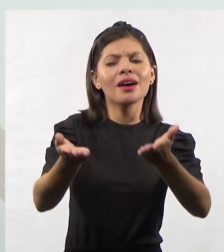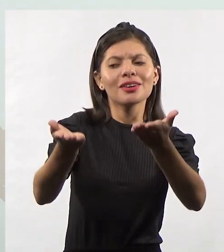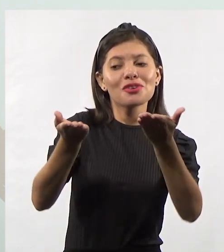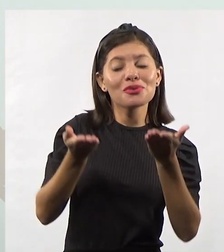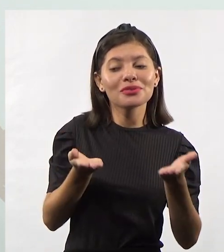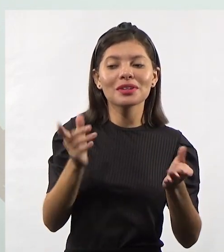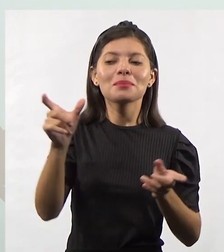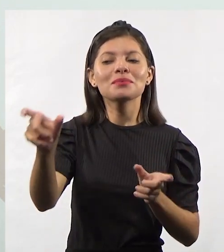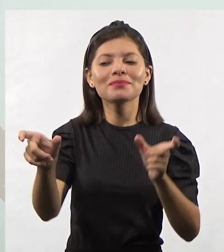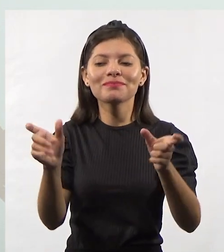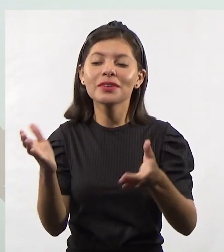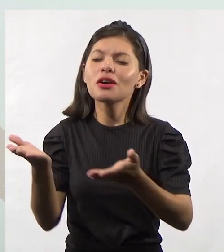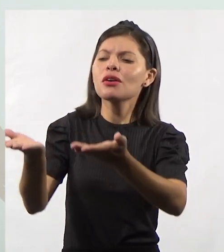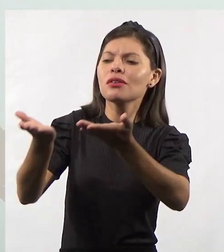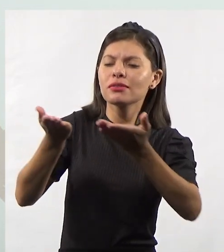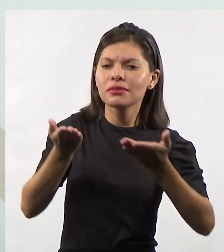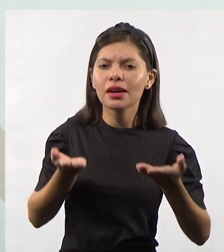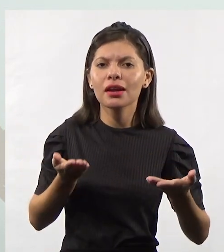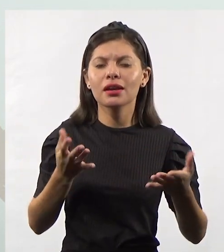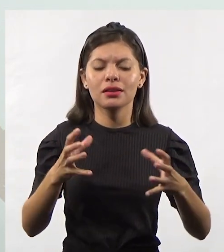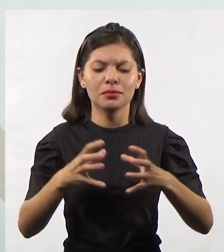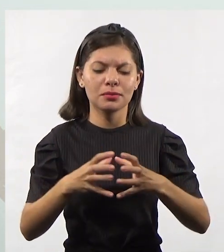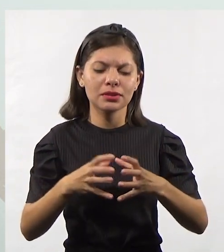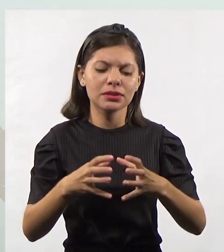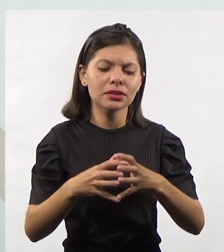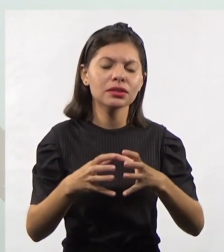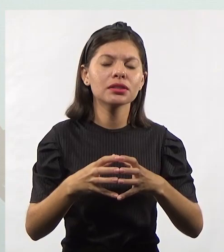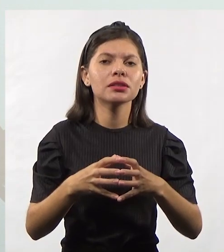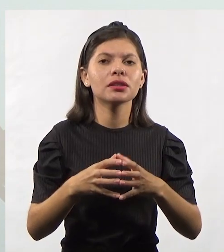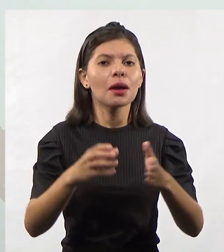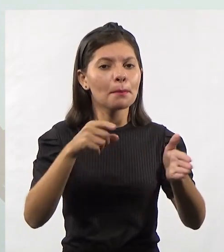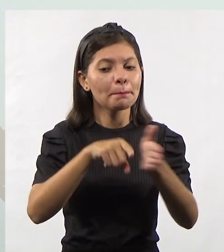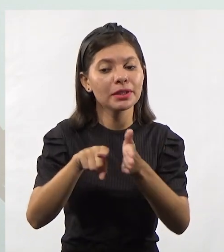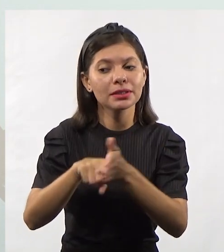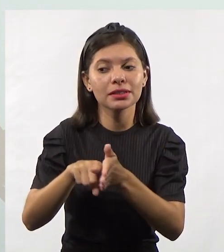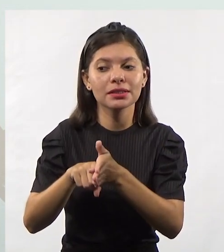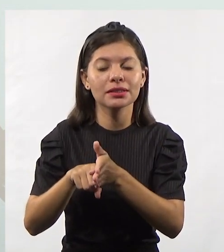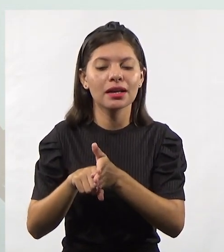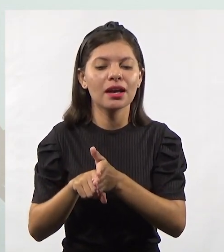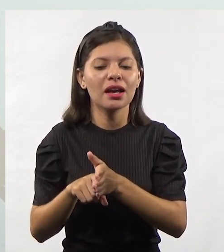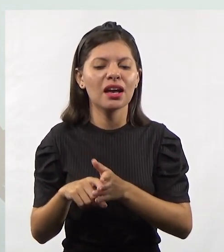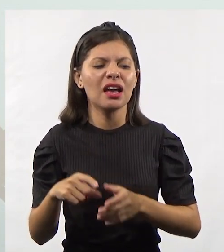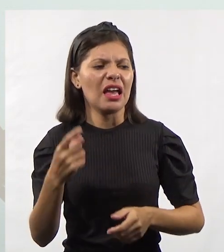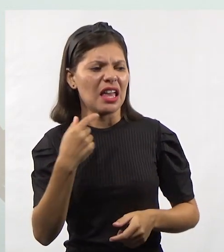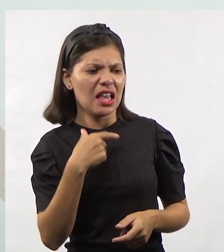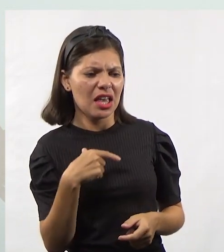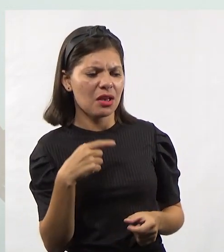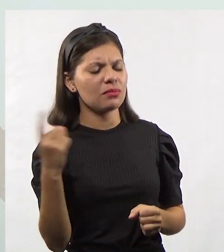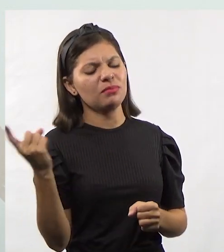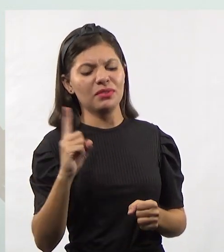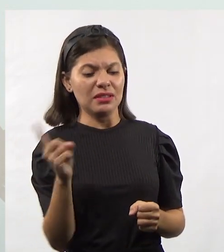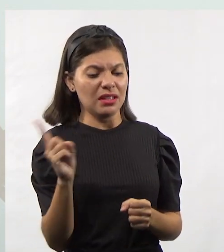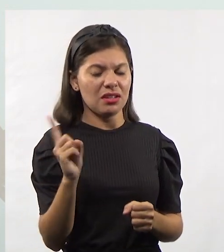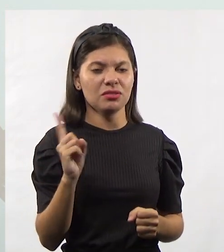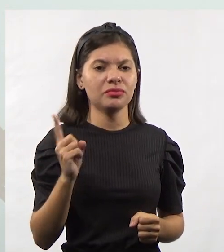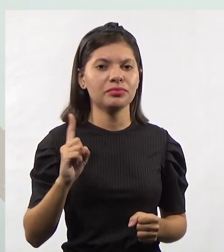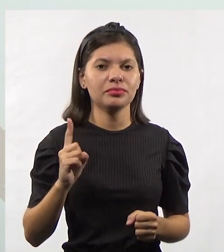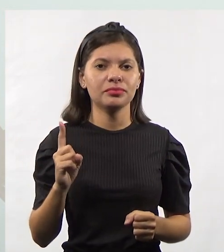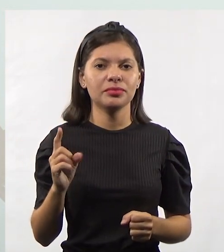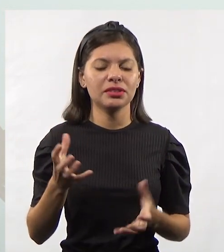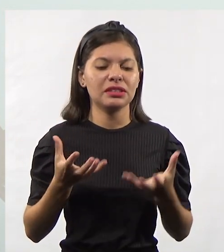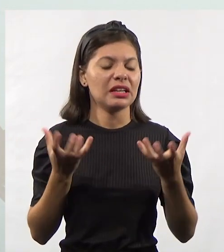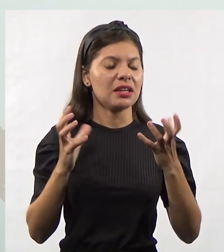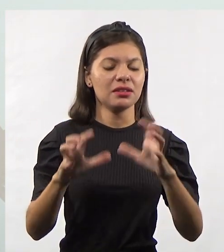a participarem da pesquisa Elas têm todo o direito de dizer não não vou participar tá então é uma